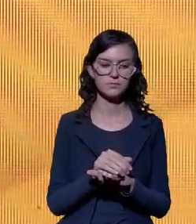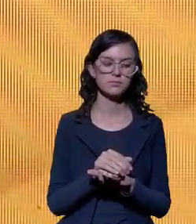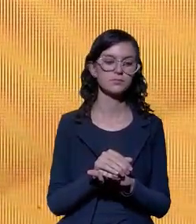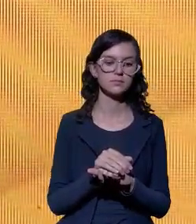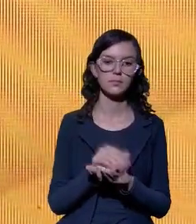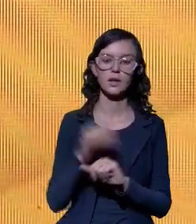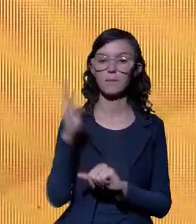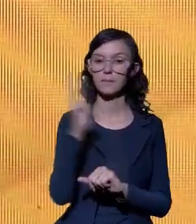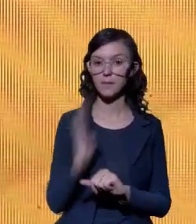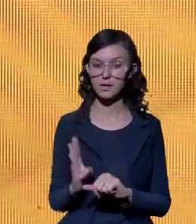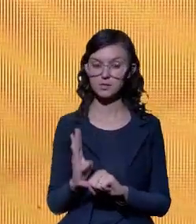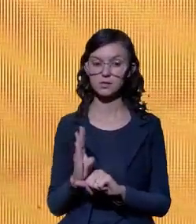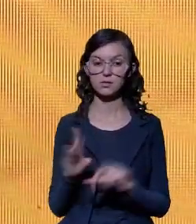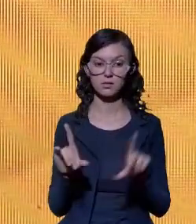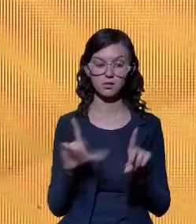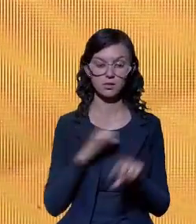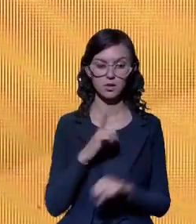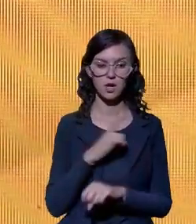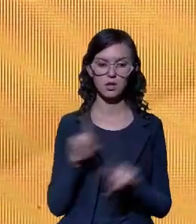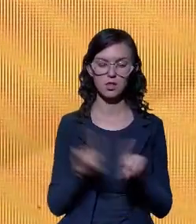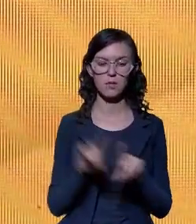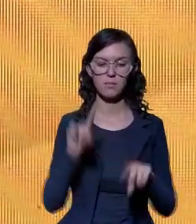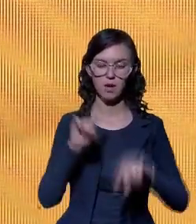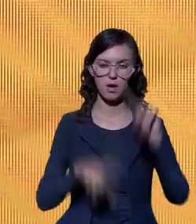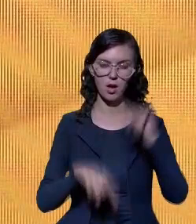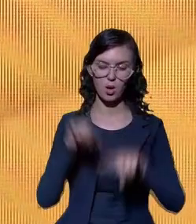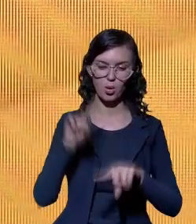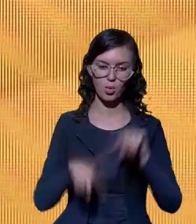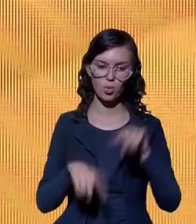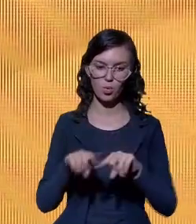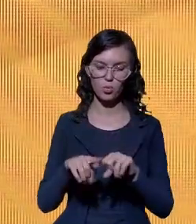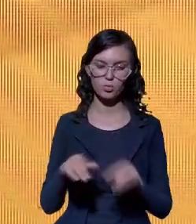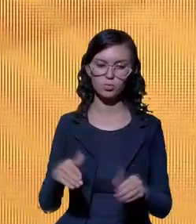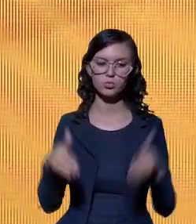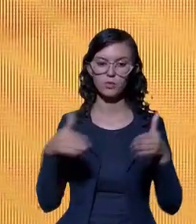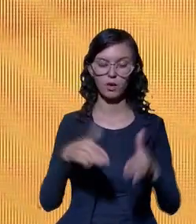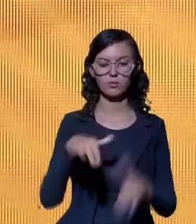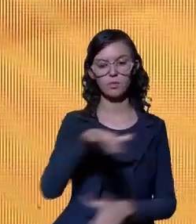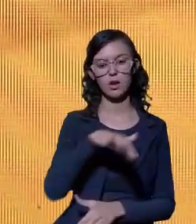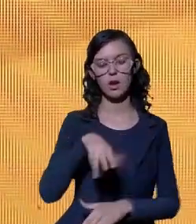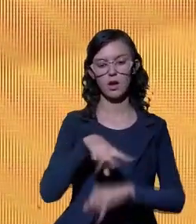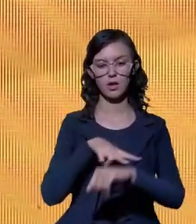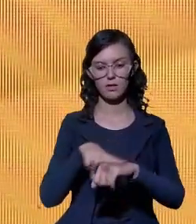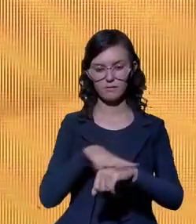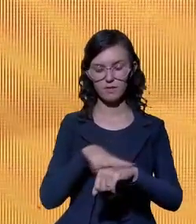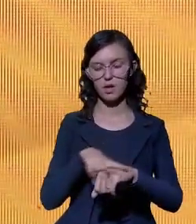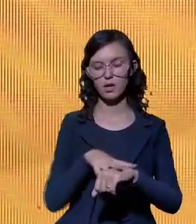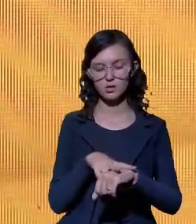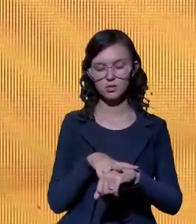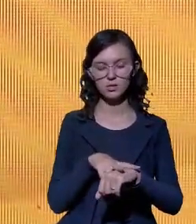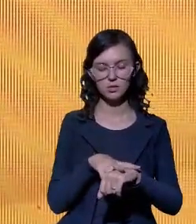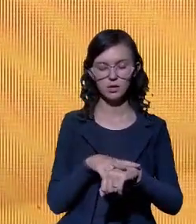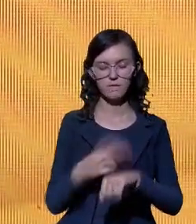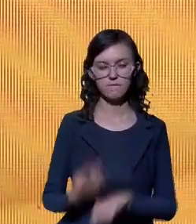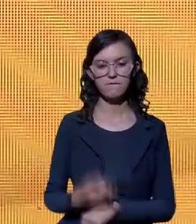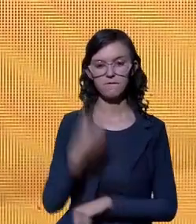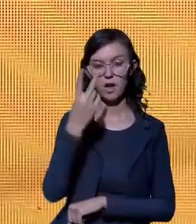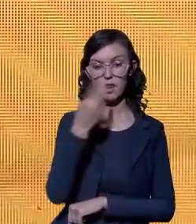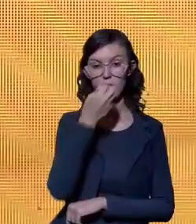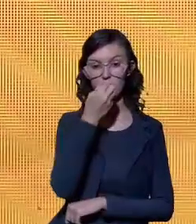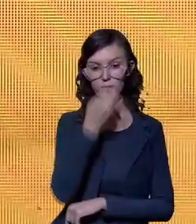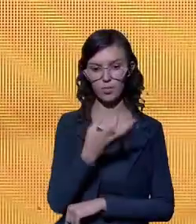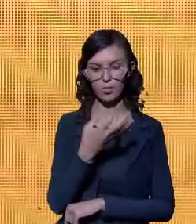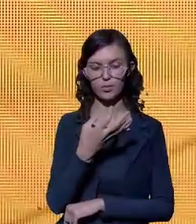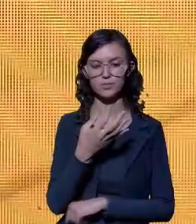nacional, nós temos recursos direcionados, né, às linhas verdes, também abundantes e com preços muito